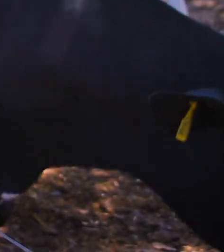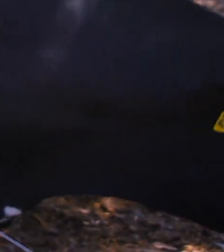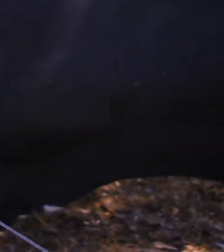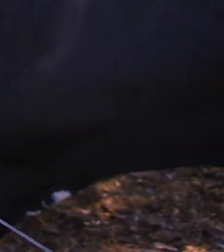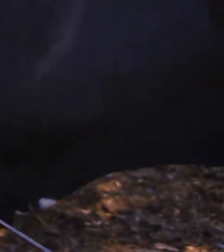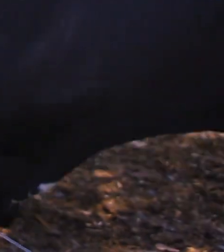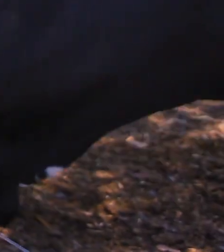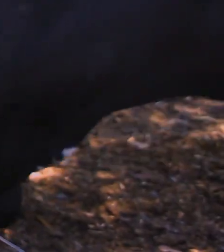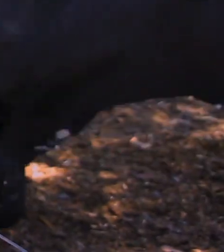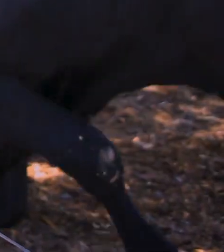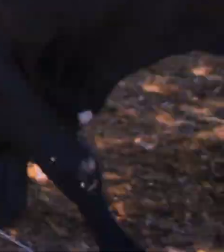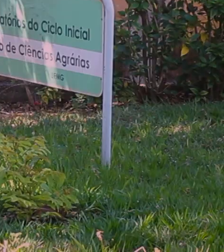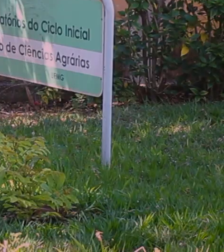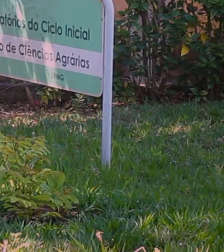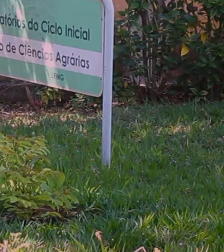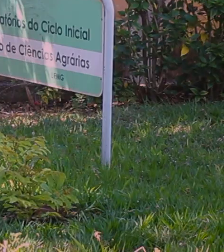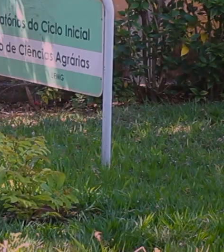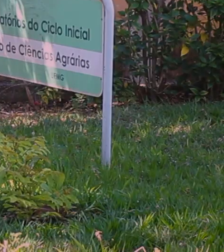Zootecnia.